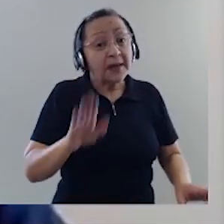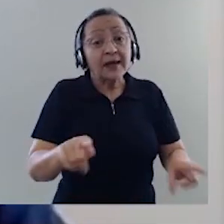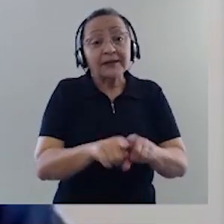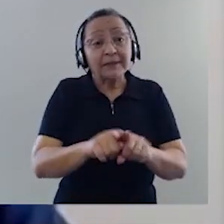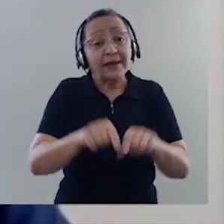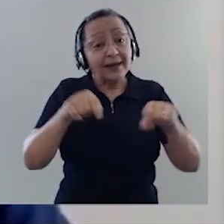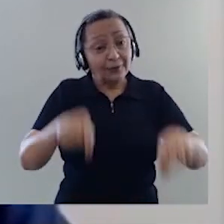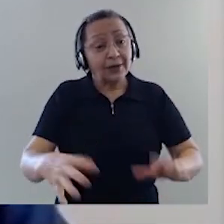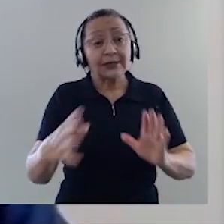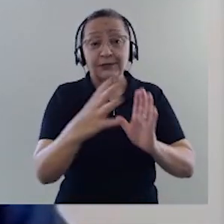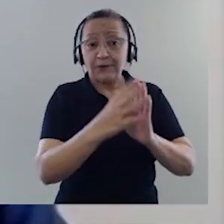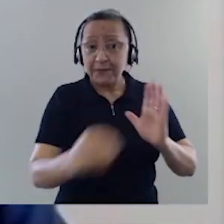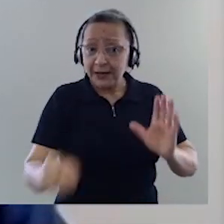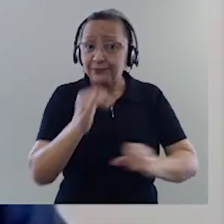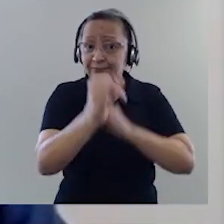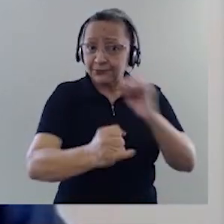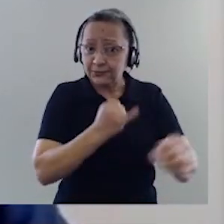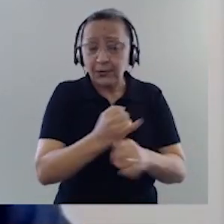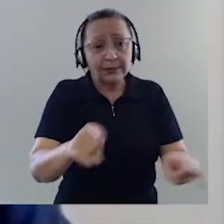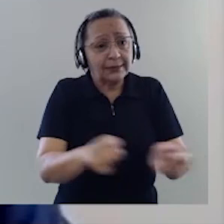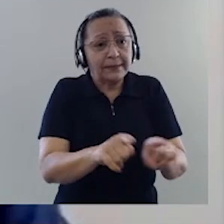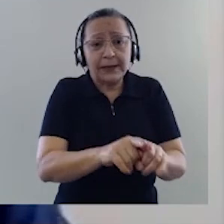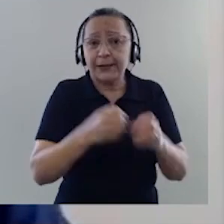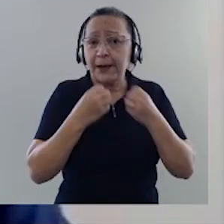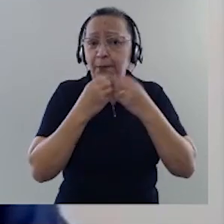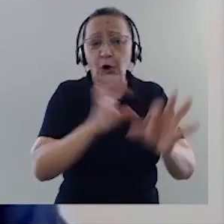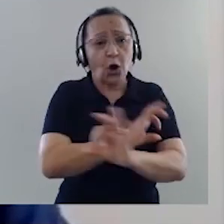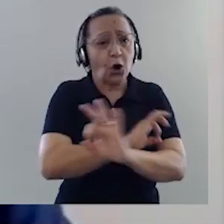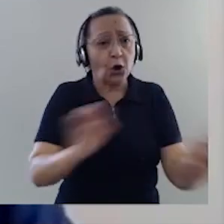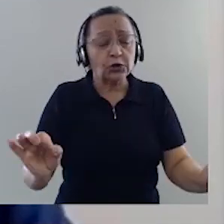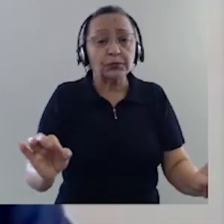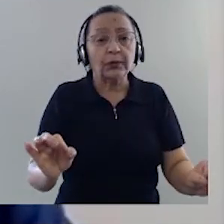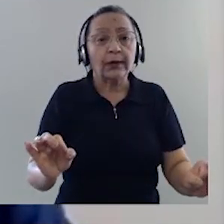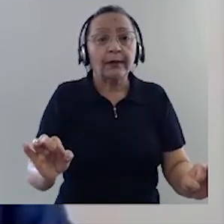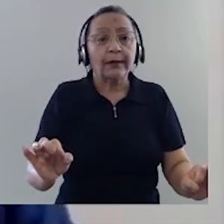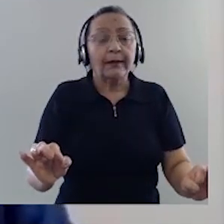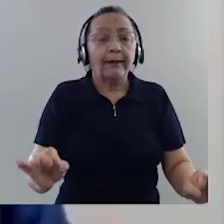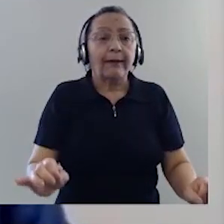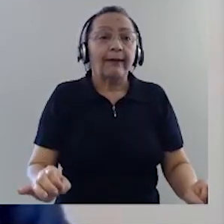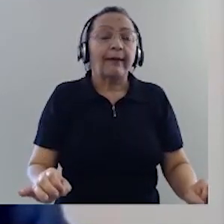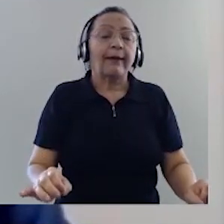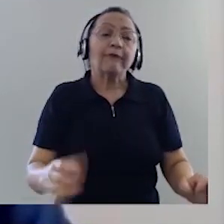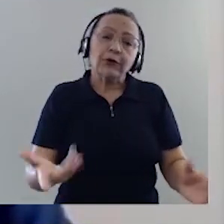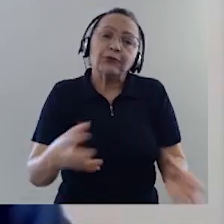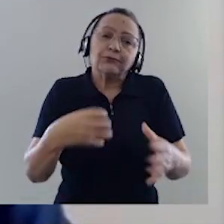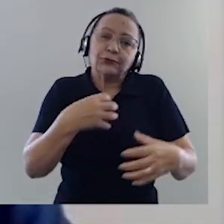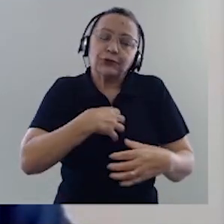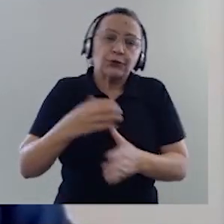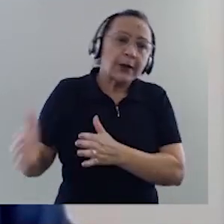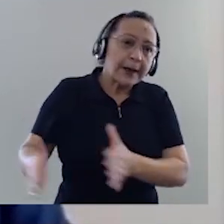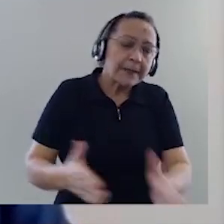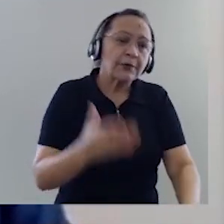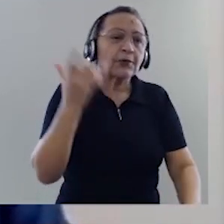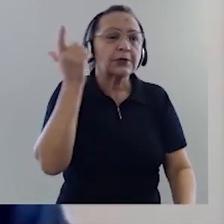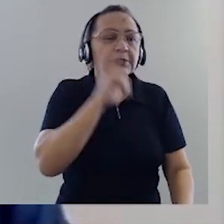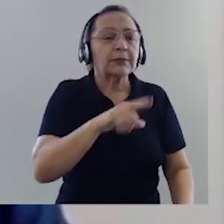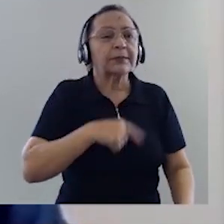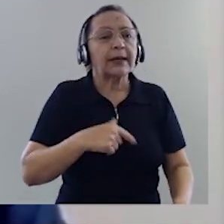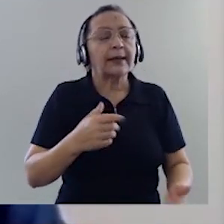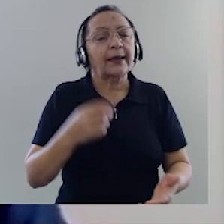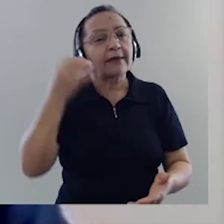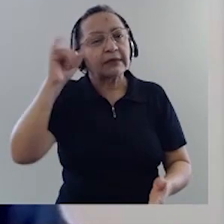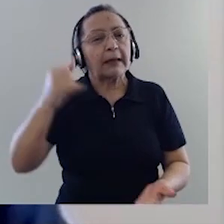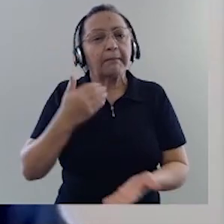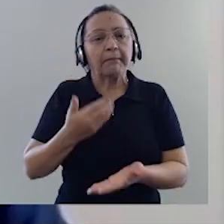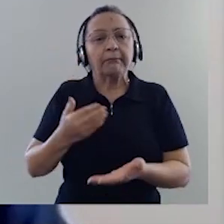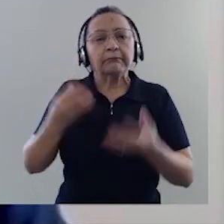também é a forma que arrumamos para poder não esmorecer, continuarmos firmes nessa